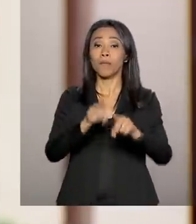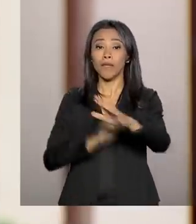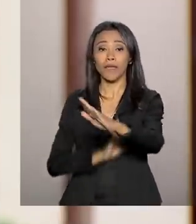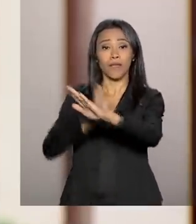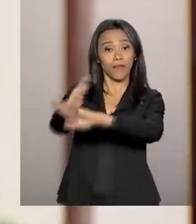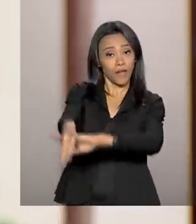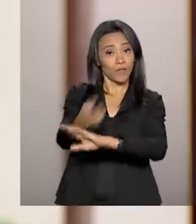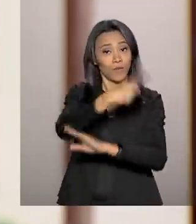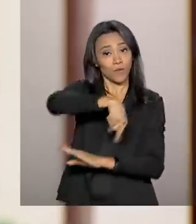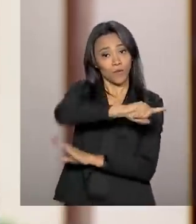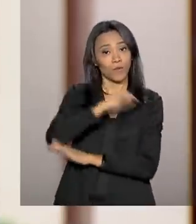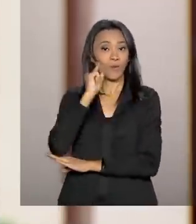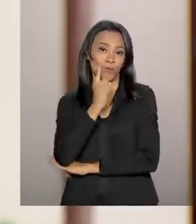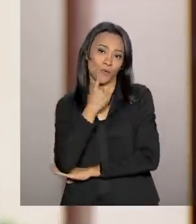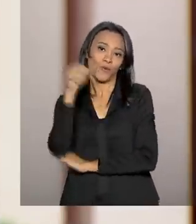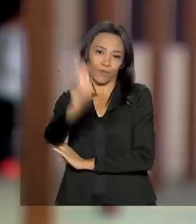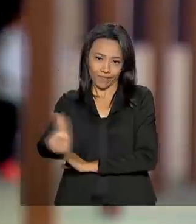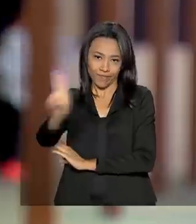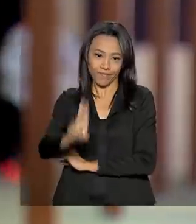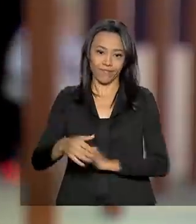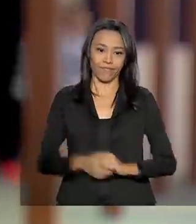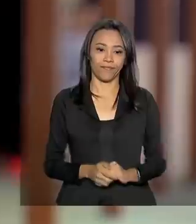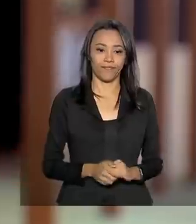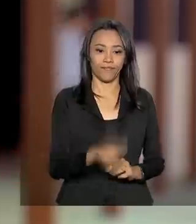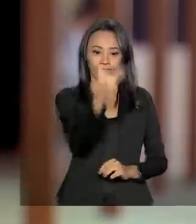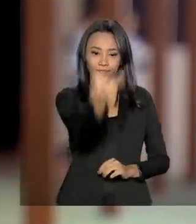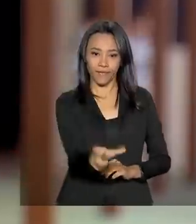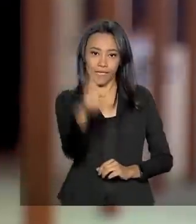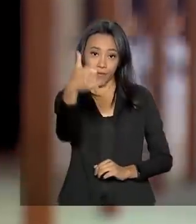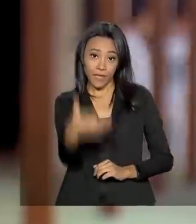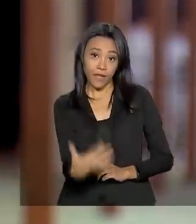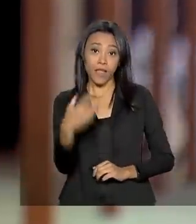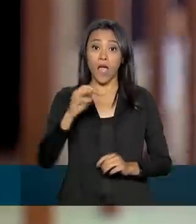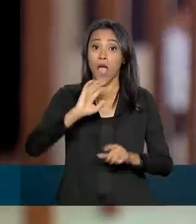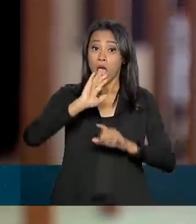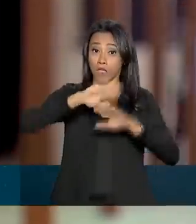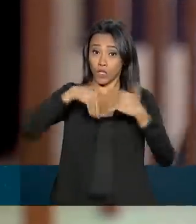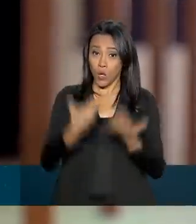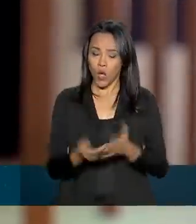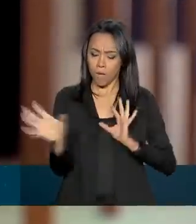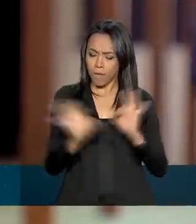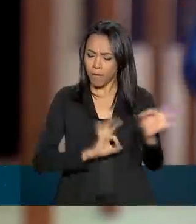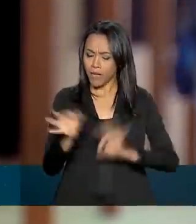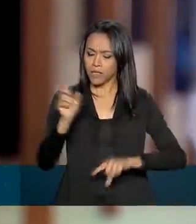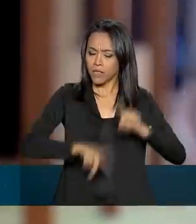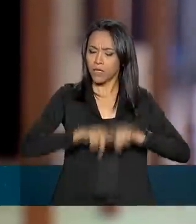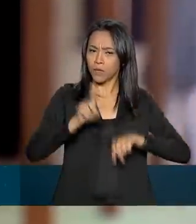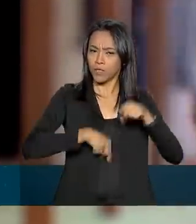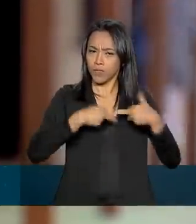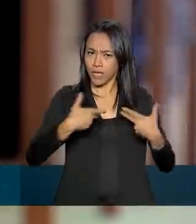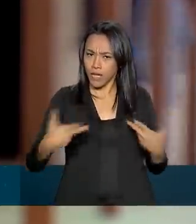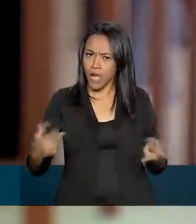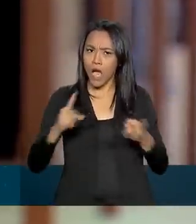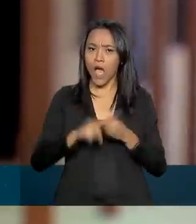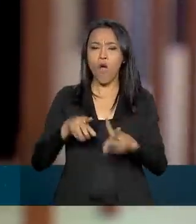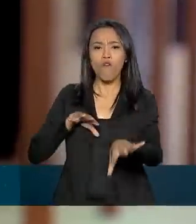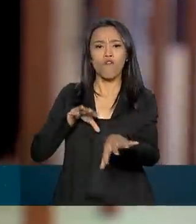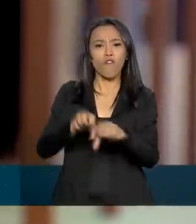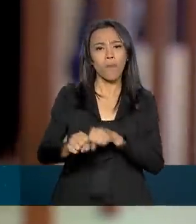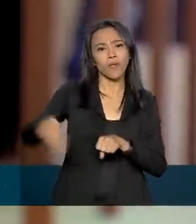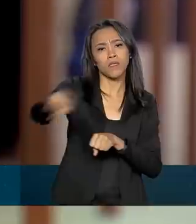dessa população ao nível superior. A escola tem todo um trabalho de preparação de material, de formação de